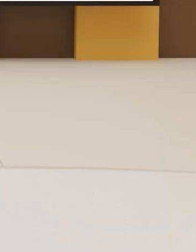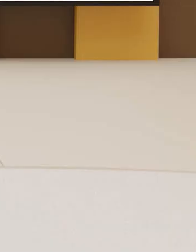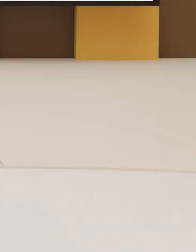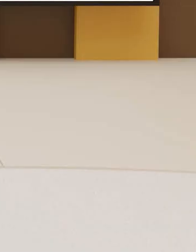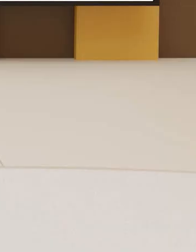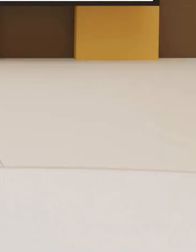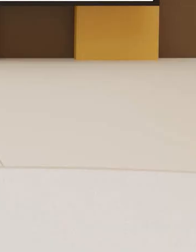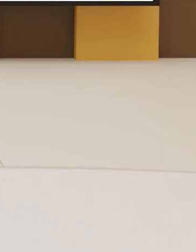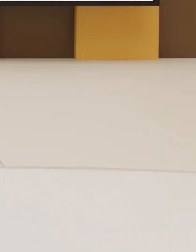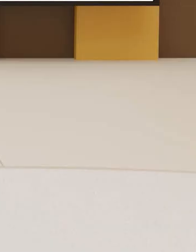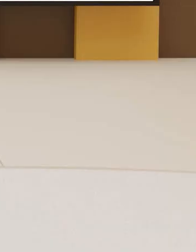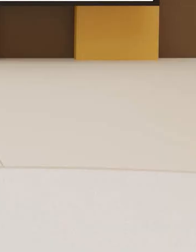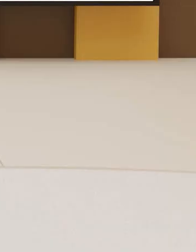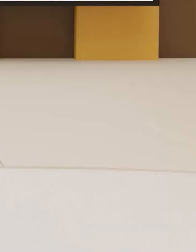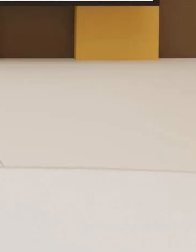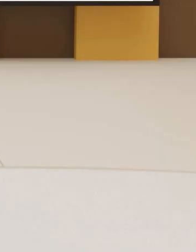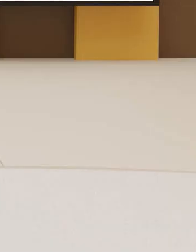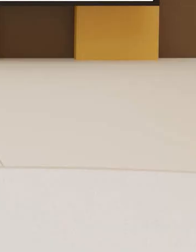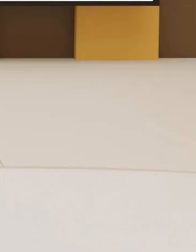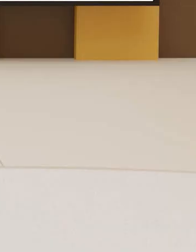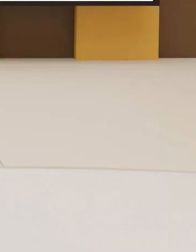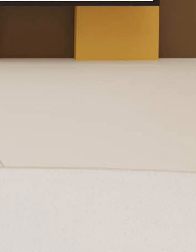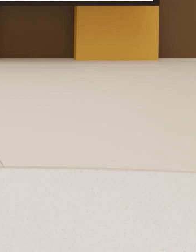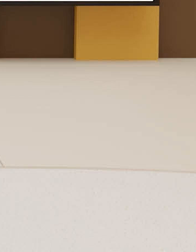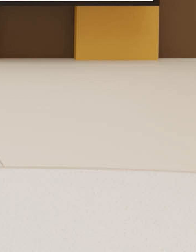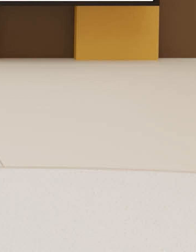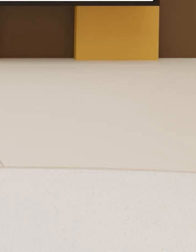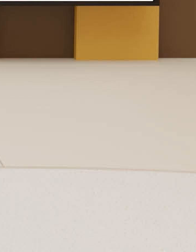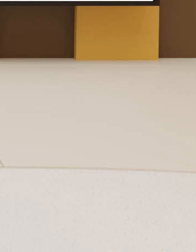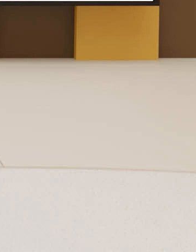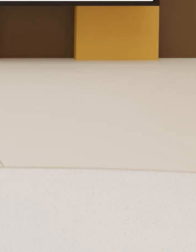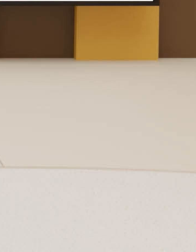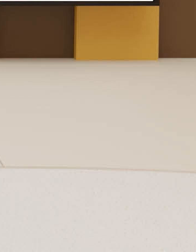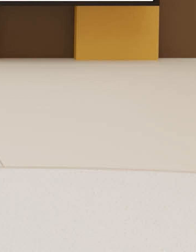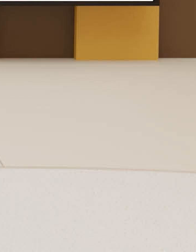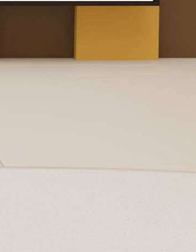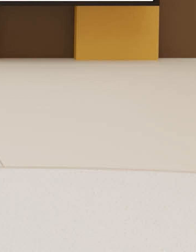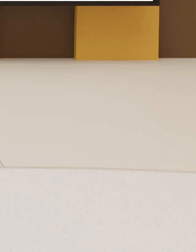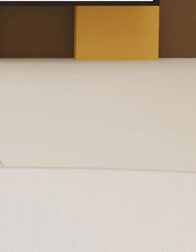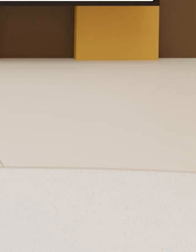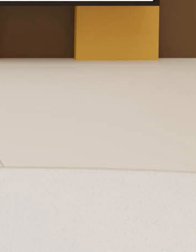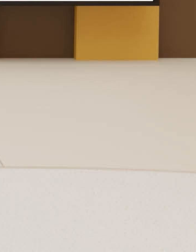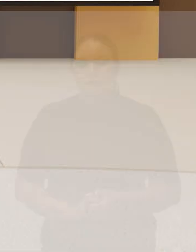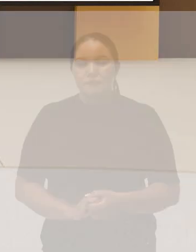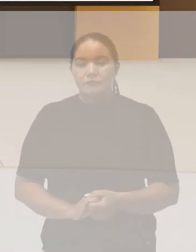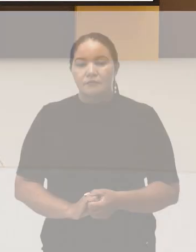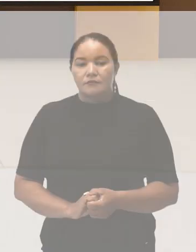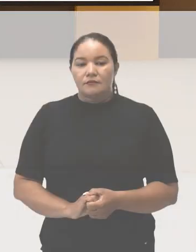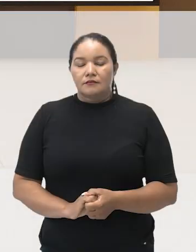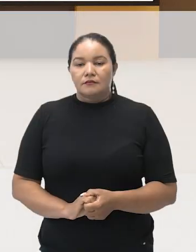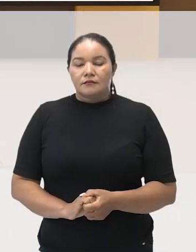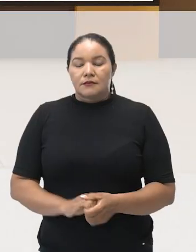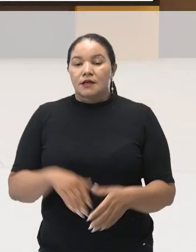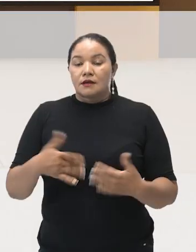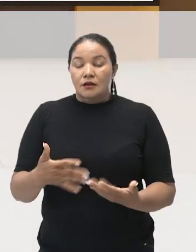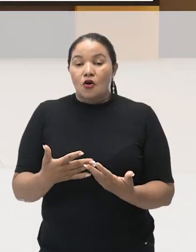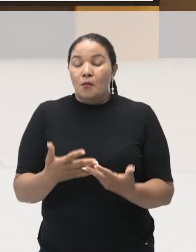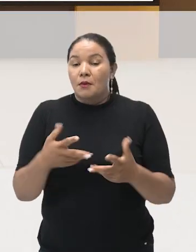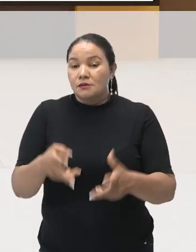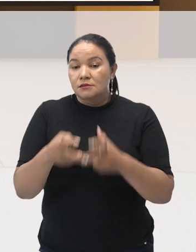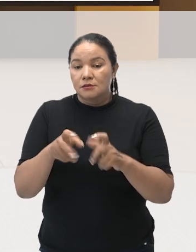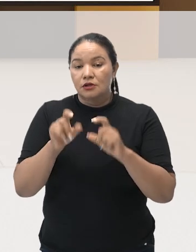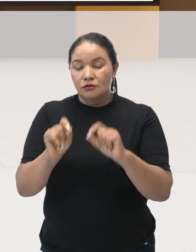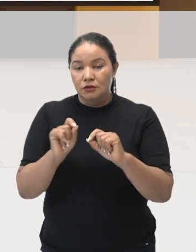espaço mais para a transmissão dos conhecimentos não indígenas e decidiram que iriam introduzir nas